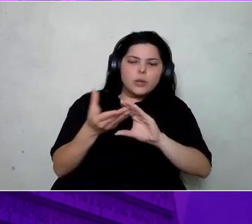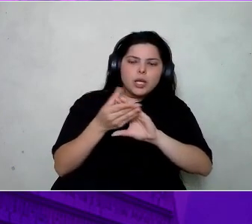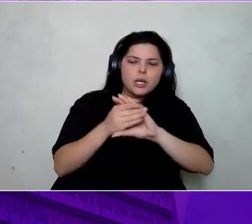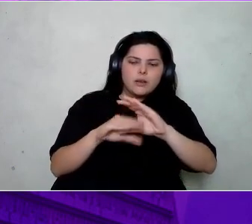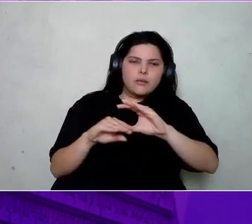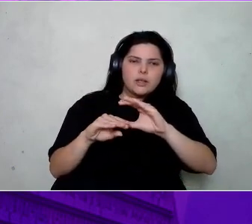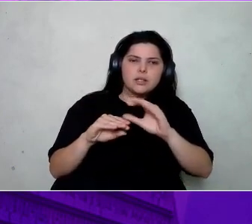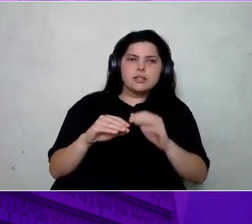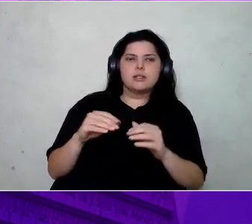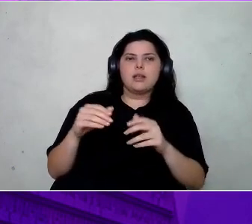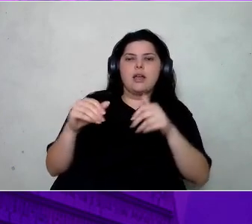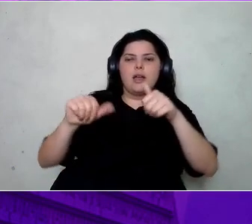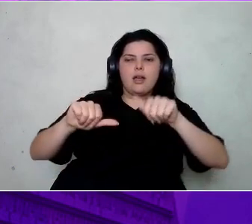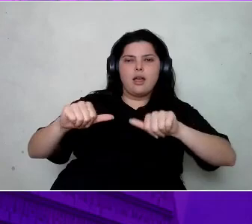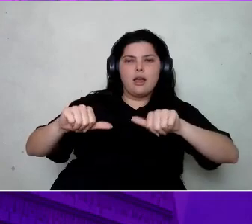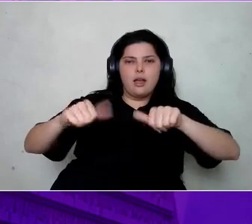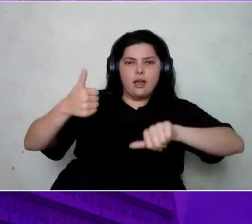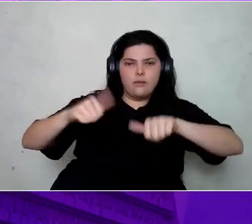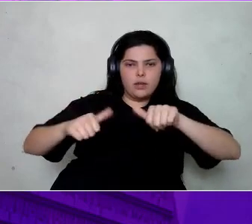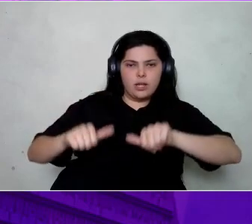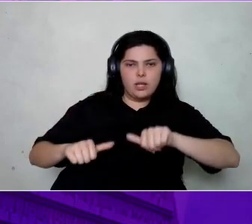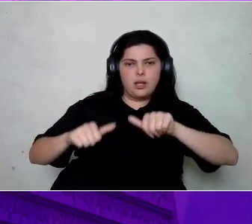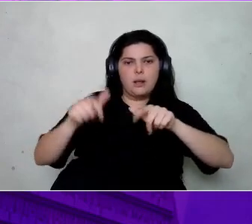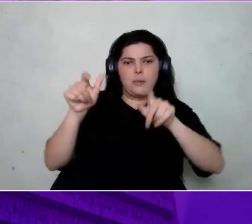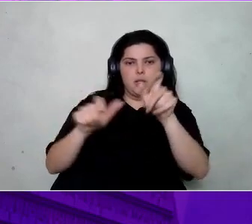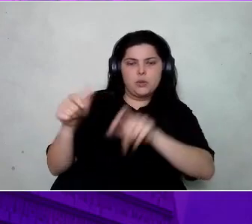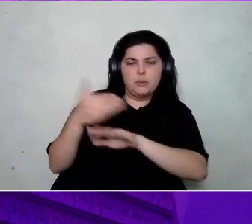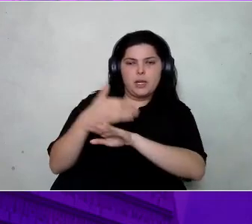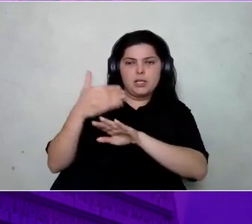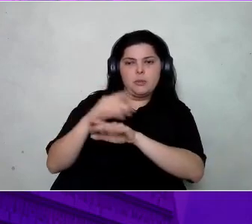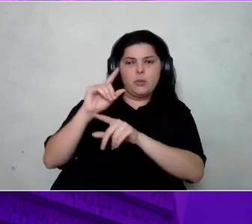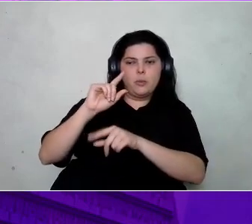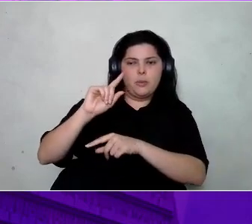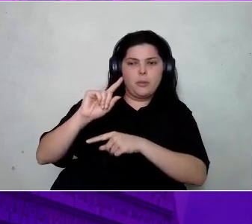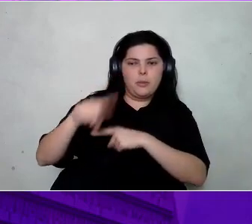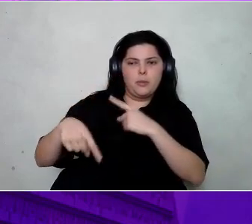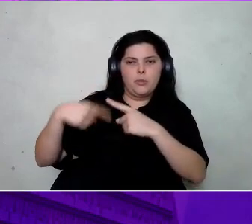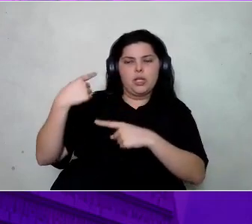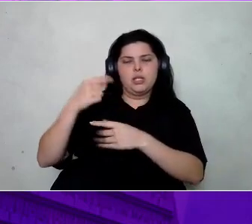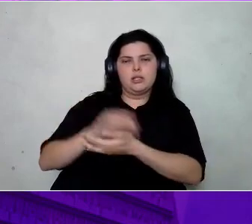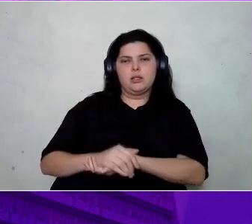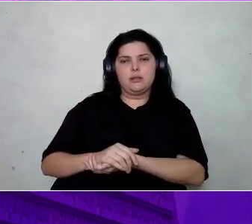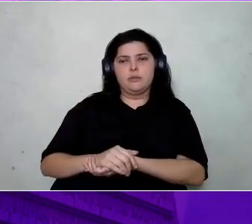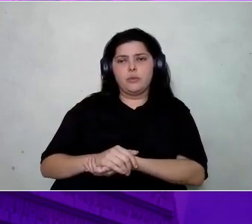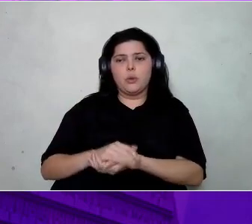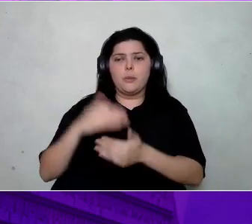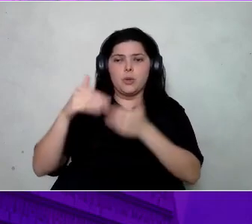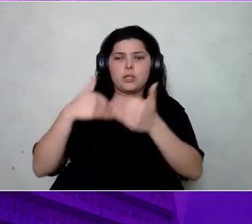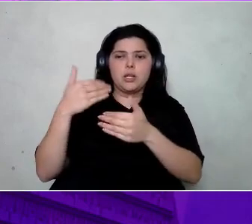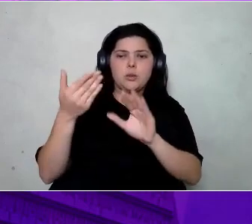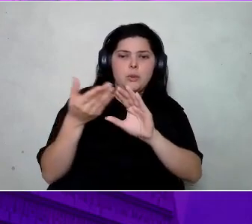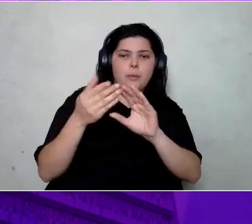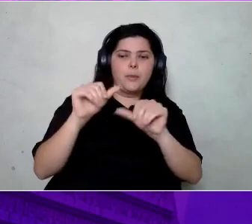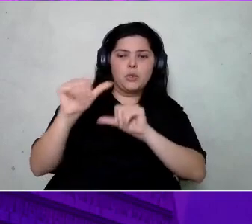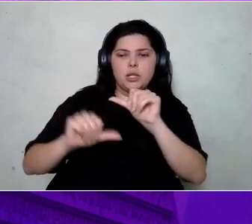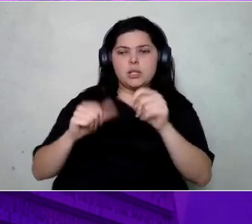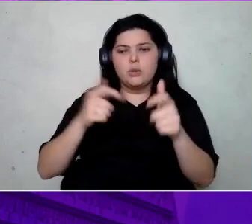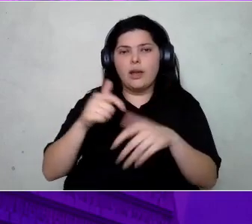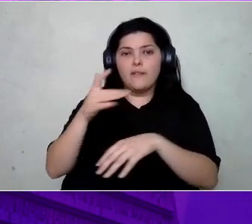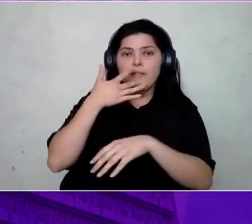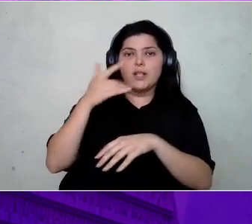mapear as pessoas envolvidas na mudança. Então, todo o processo de mudança vai ter lugar mais fácil, lugar mais